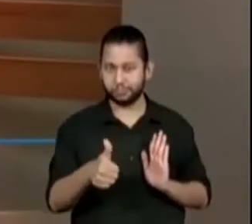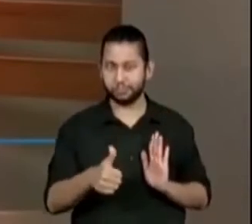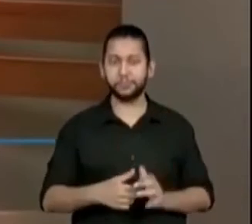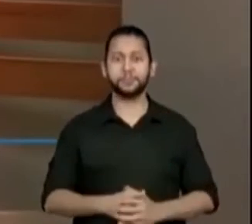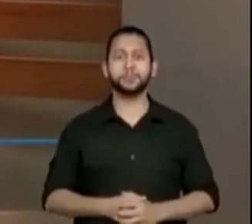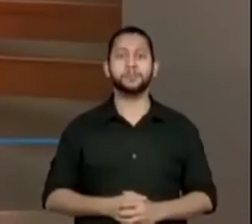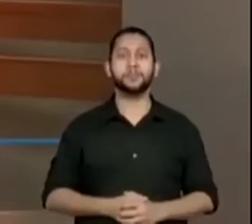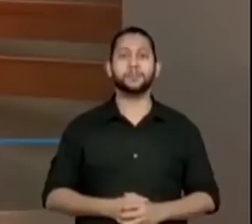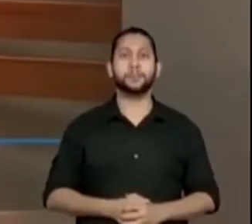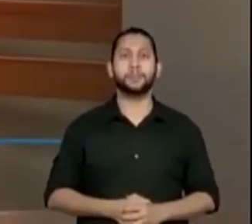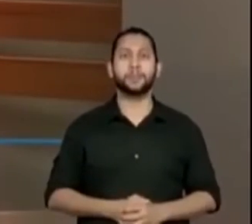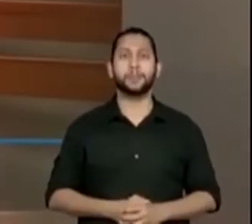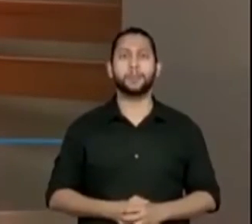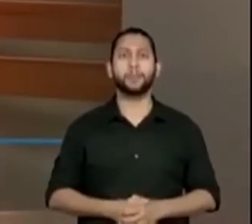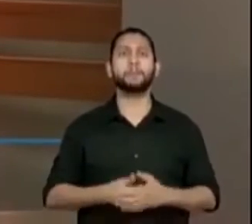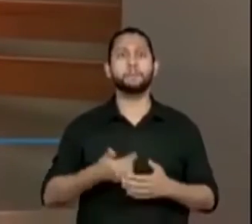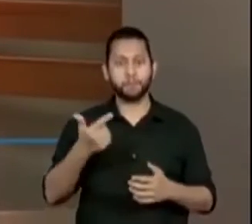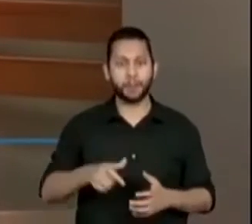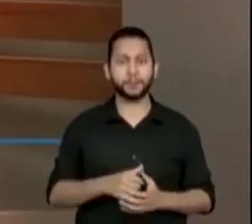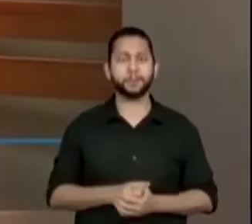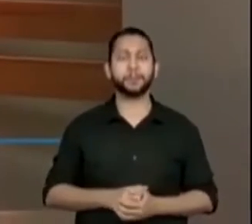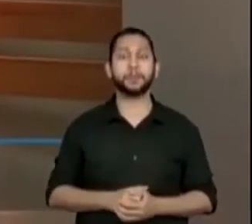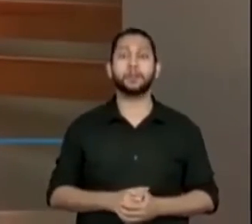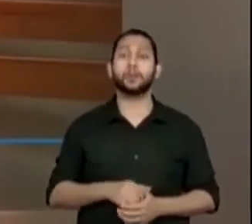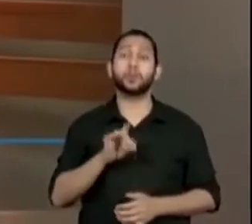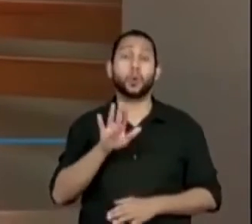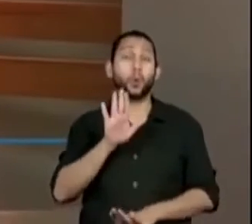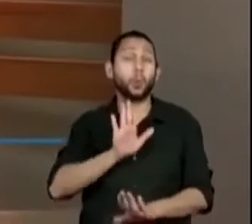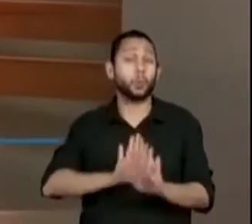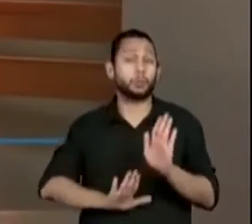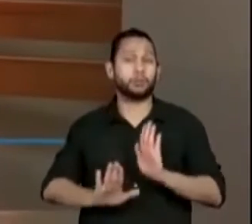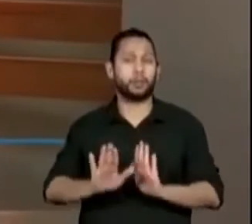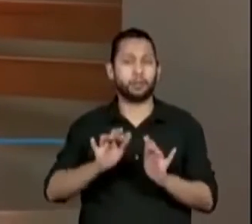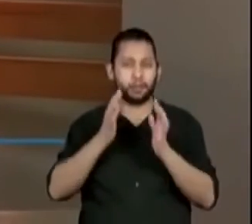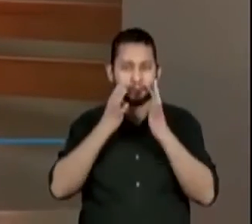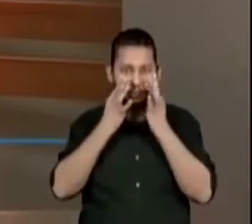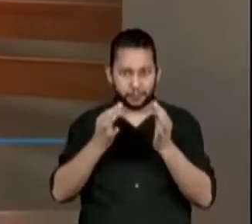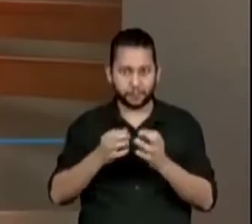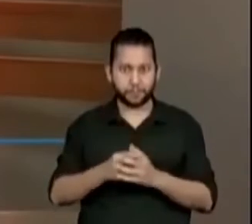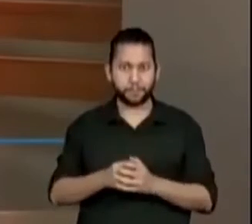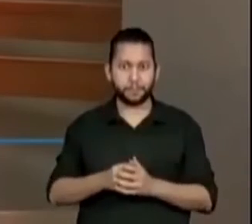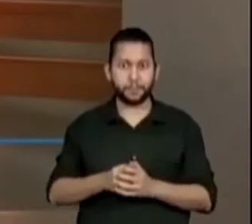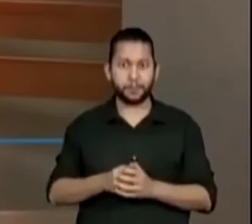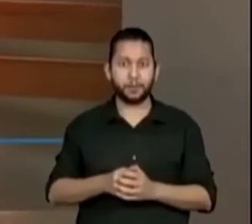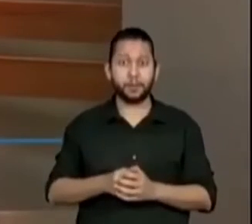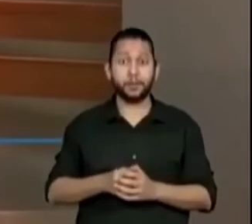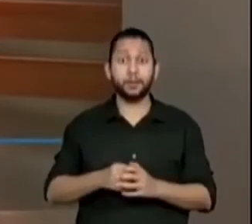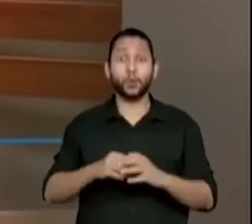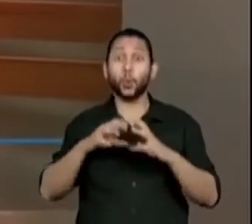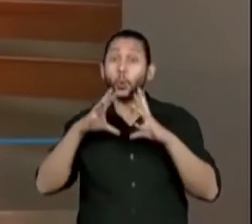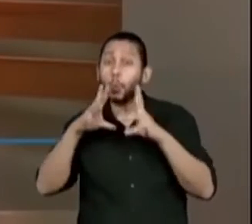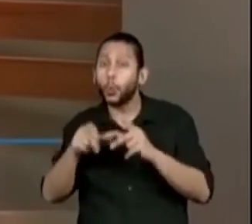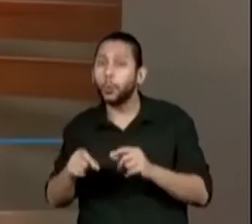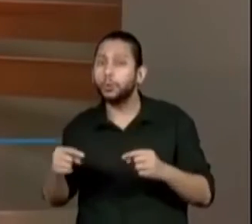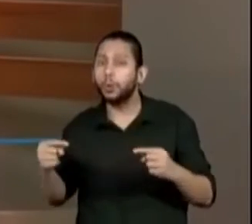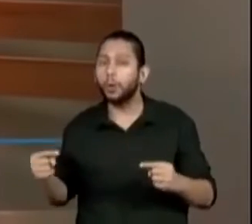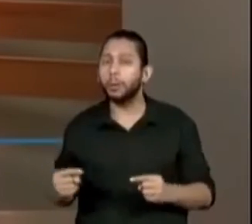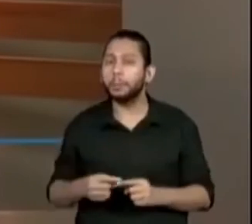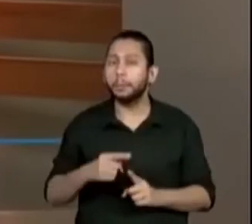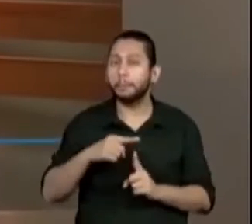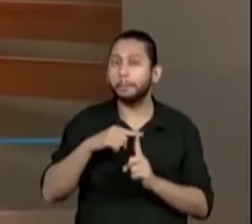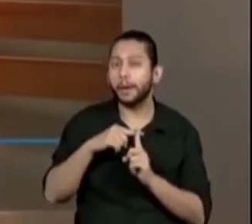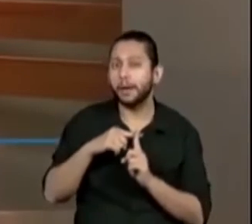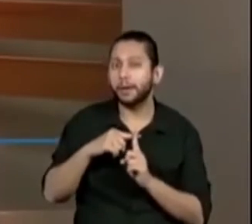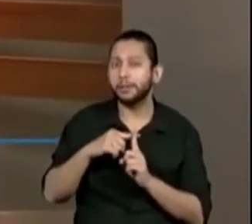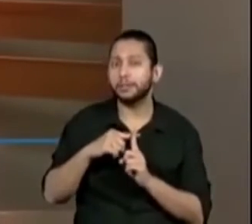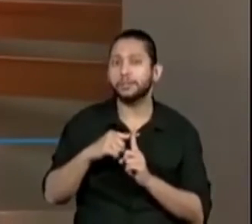completar, certo? Próximo, cuidado. Nem tudo é adição. No caso,